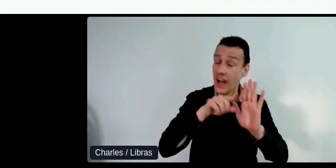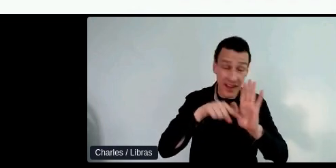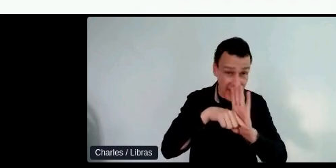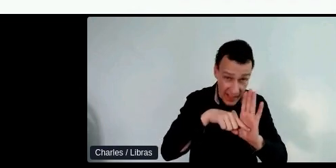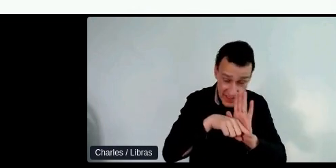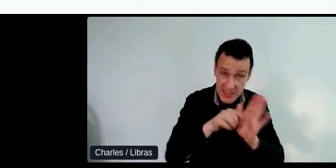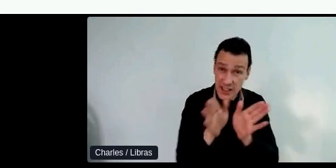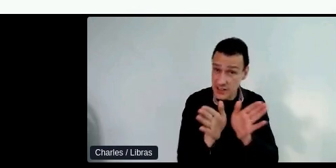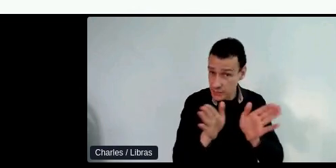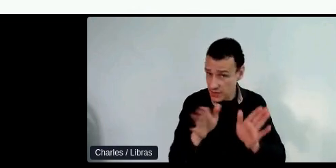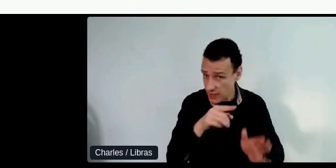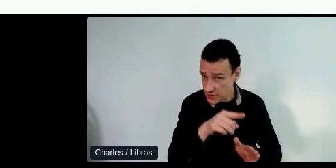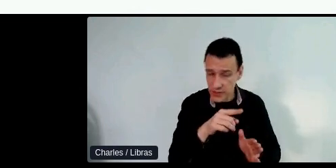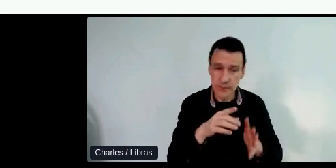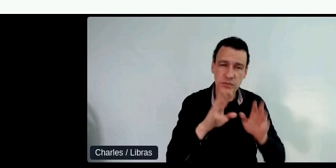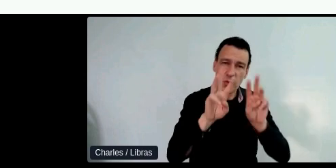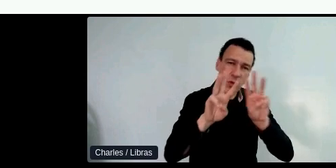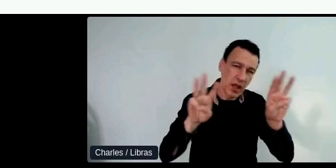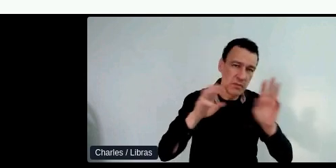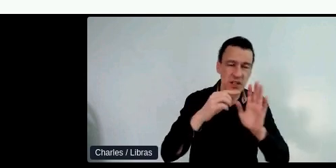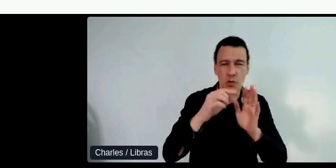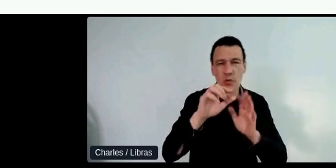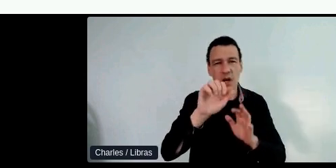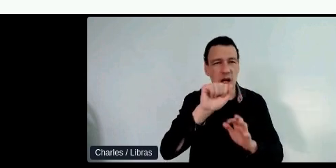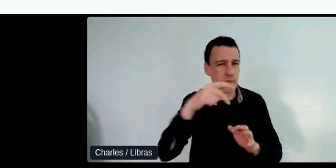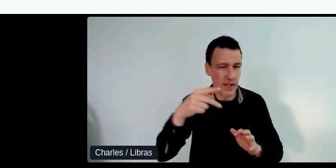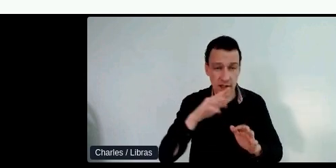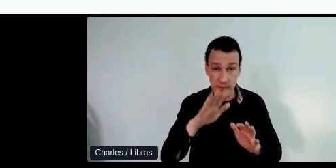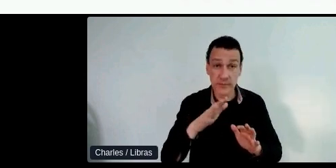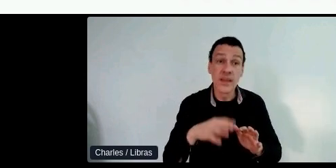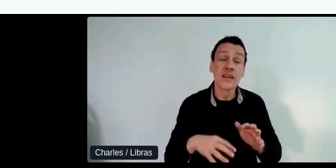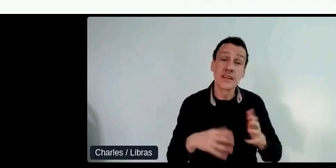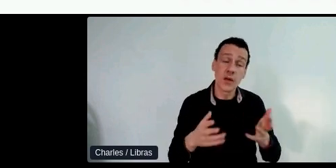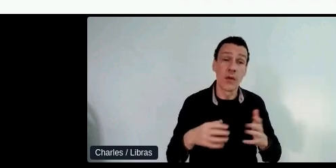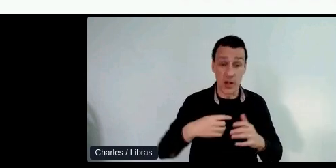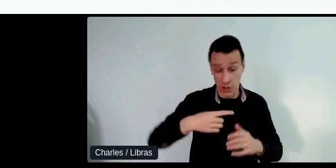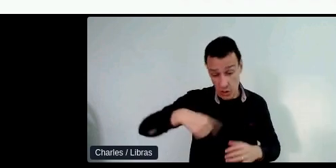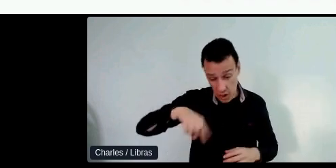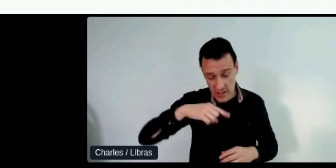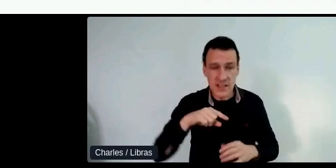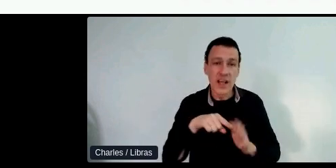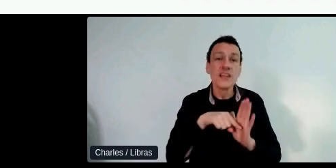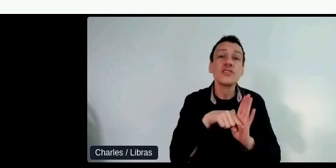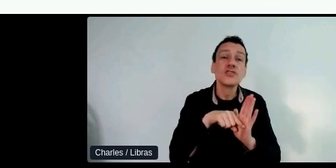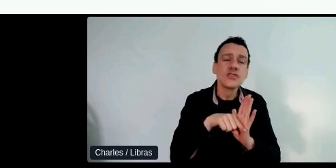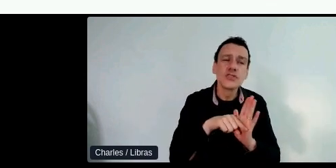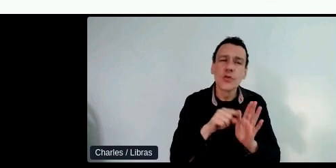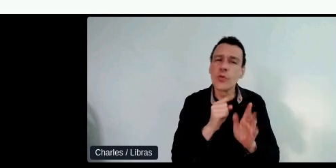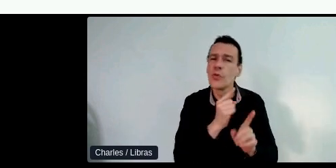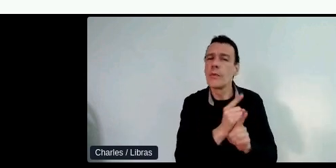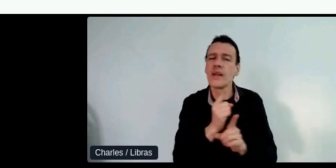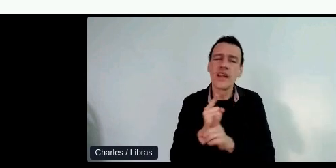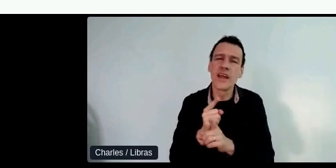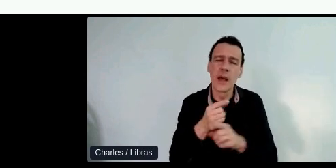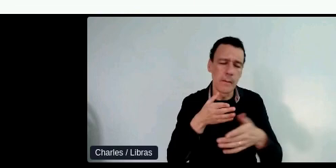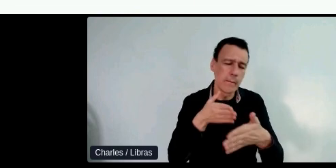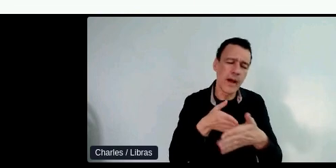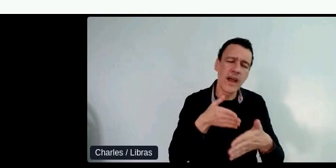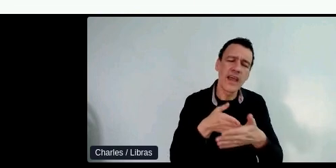que o analista acaba fazendo. Então, a gente vai detectar barreiras. Então, o que está sendo